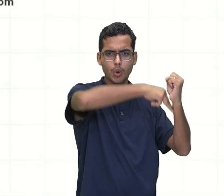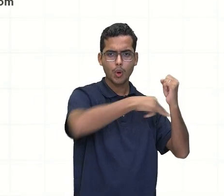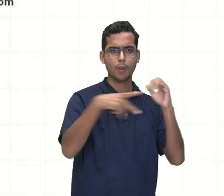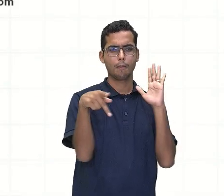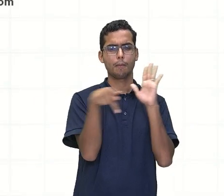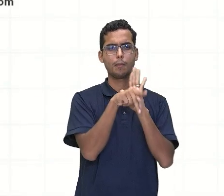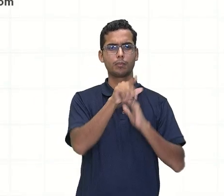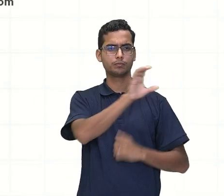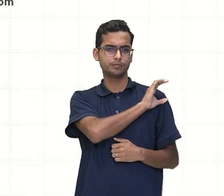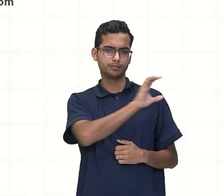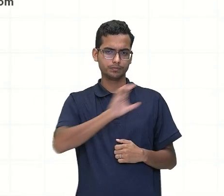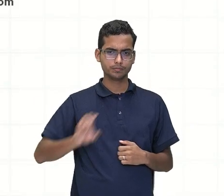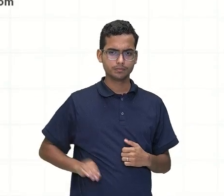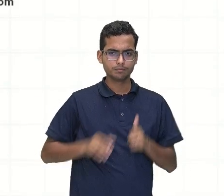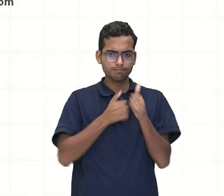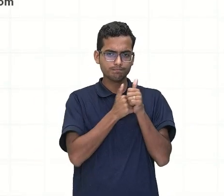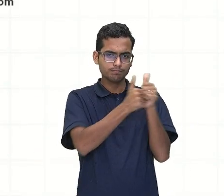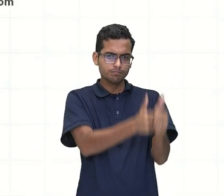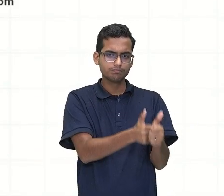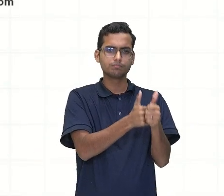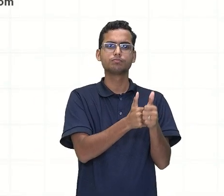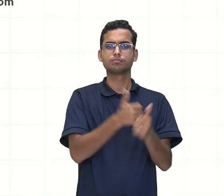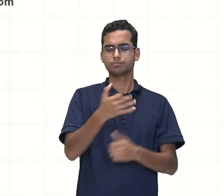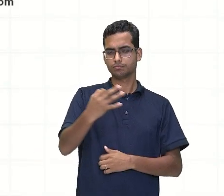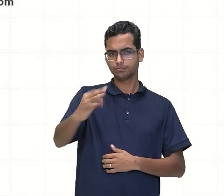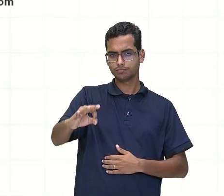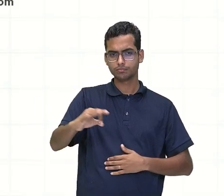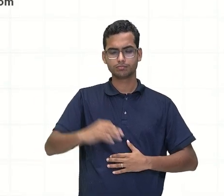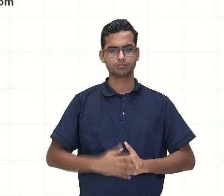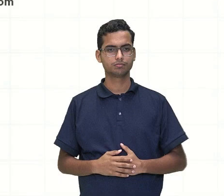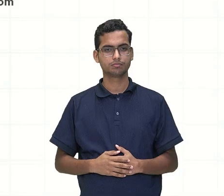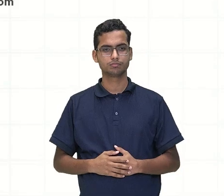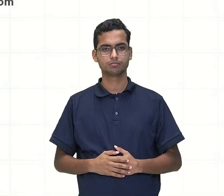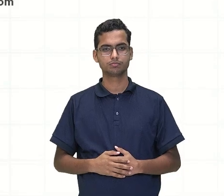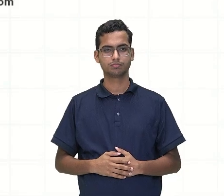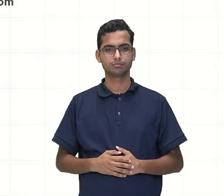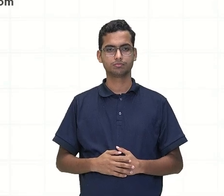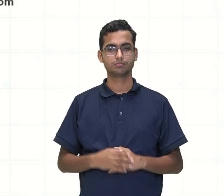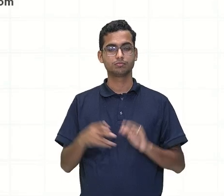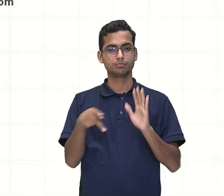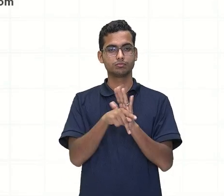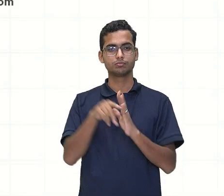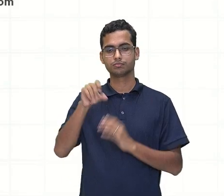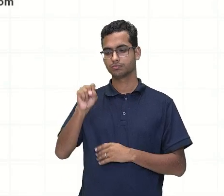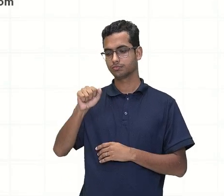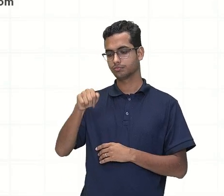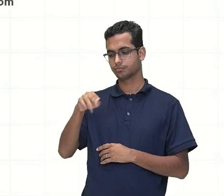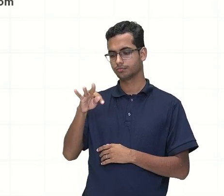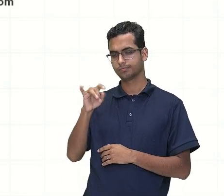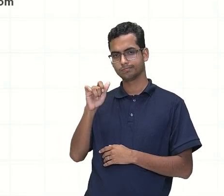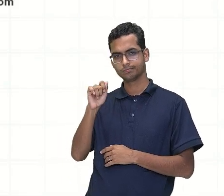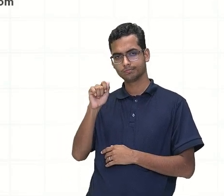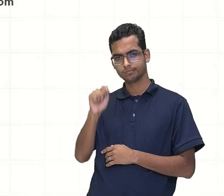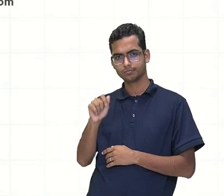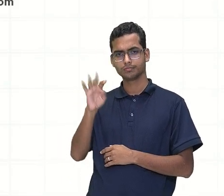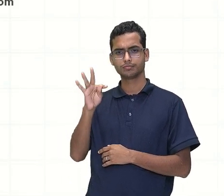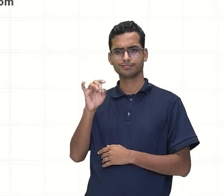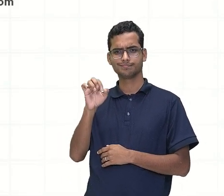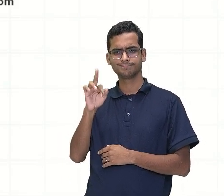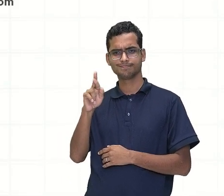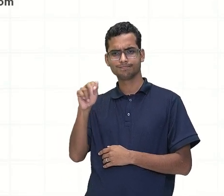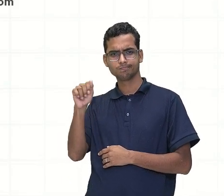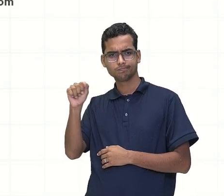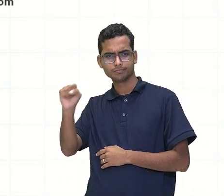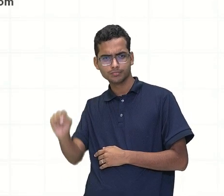cristianismo espanhol, que é Teresa d'Ávila, que tinha uma visão direta, as visões de Teresa d'Ávila a partir de